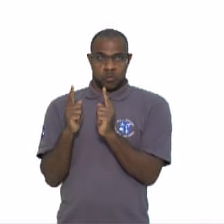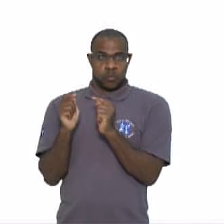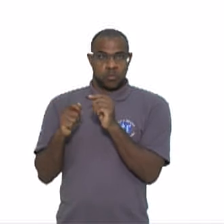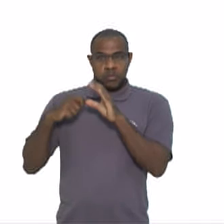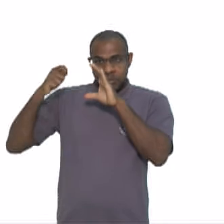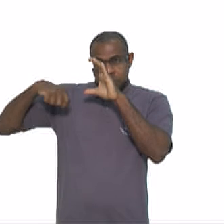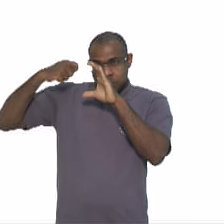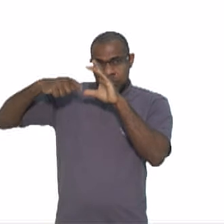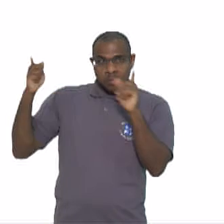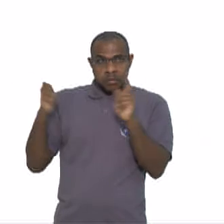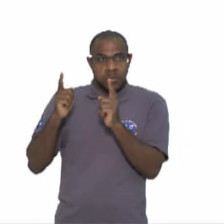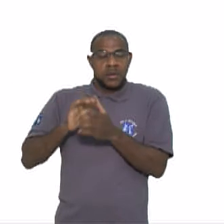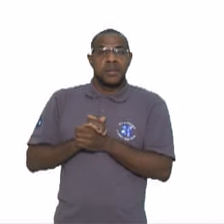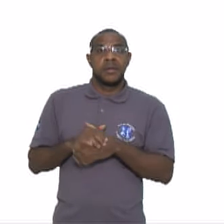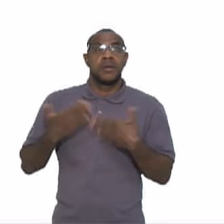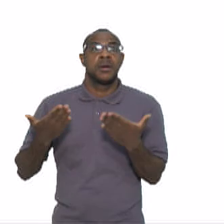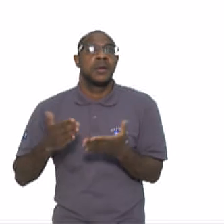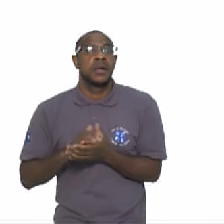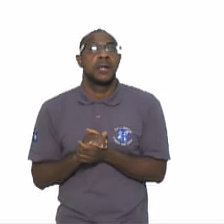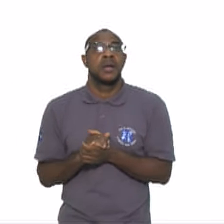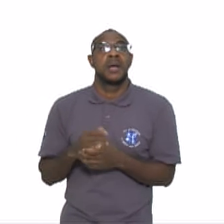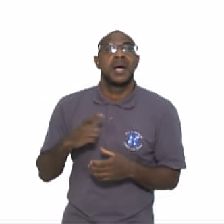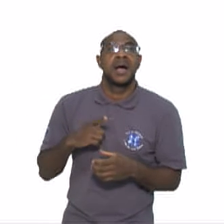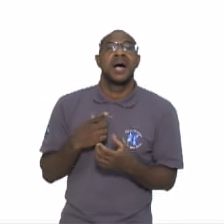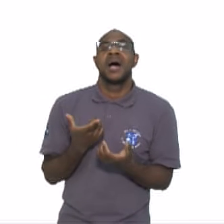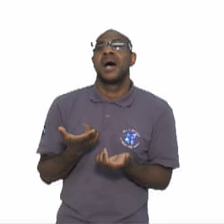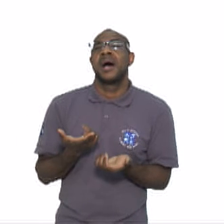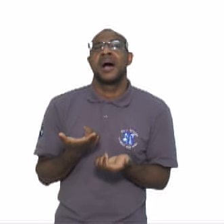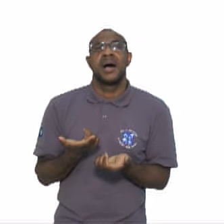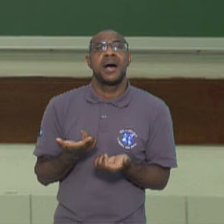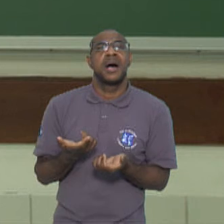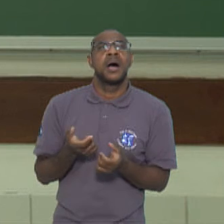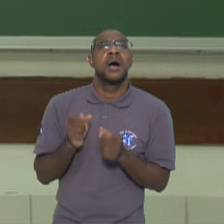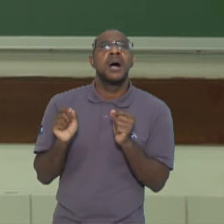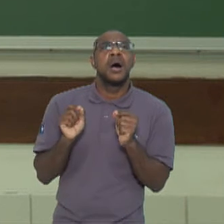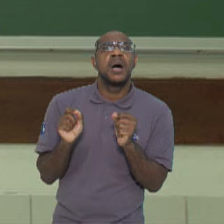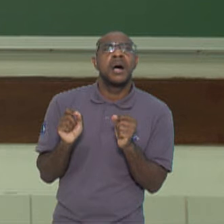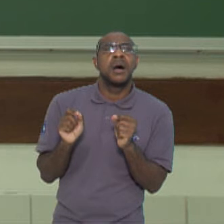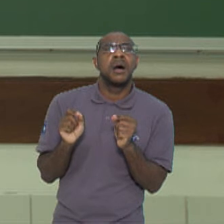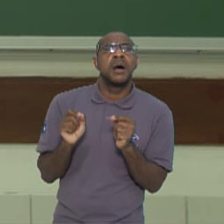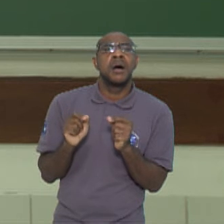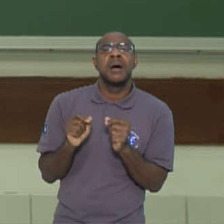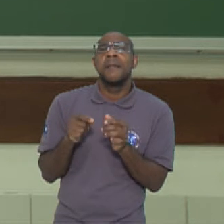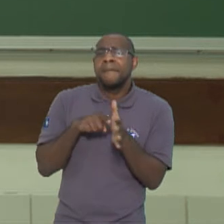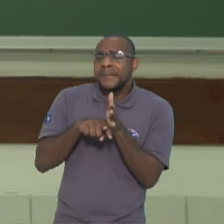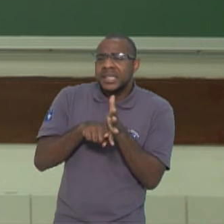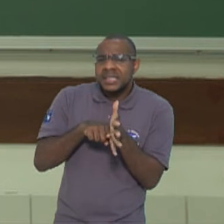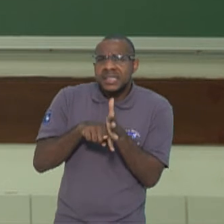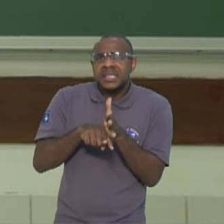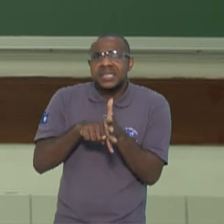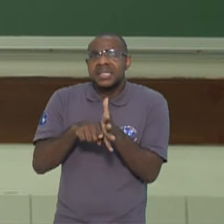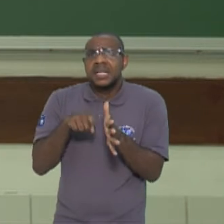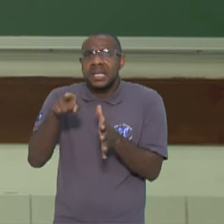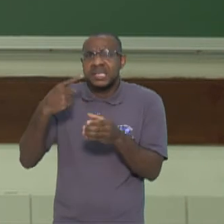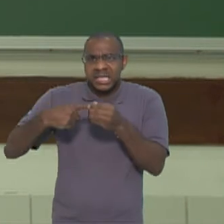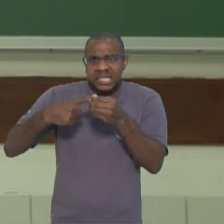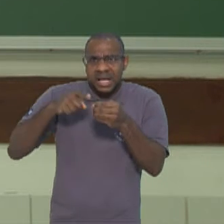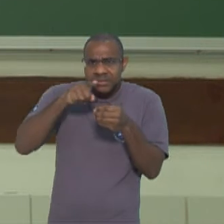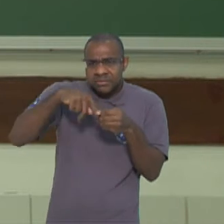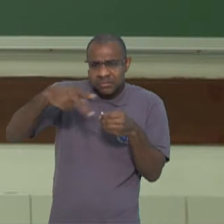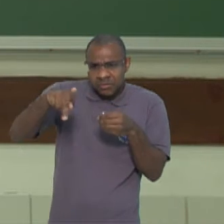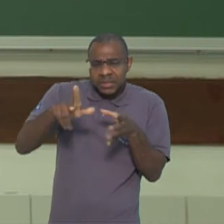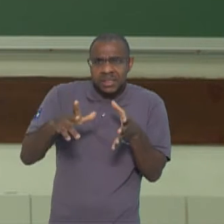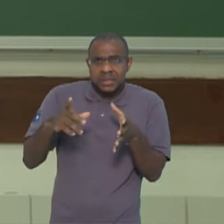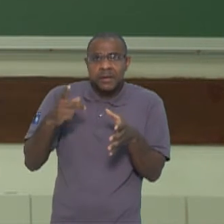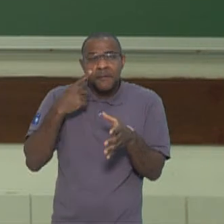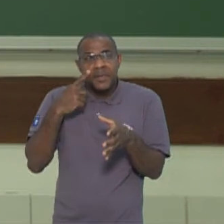para a imaginação dos produtores, a grandes festivais de curta. Então, pesquisem se na cidade de vocês talvez tenha um grande festival e é bem interessante,